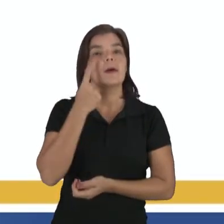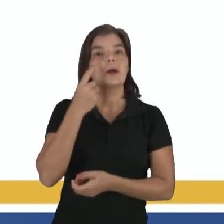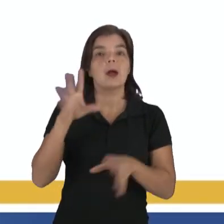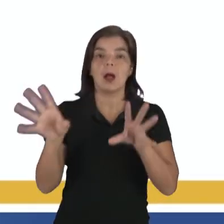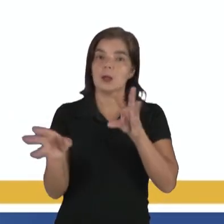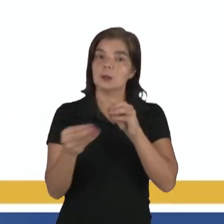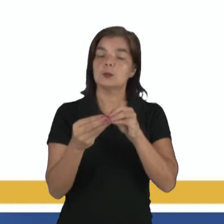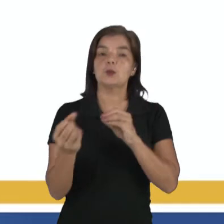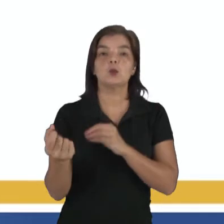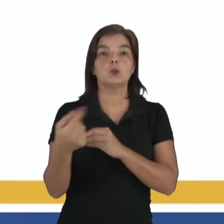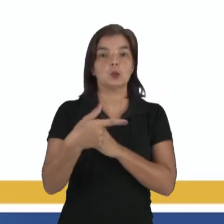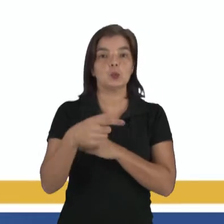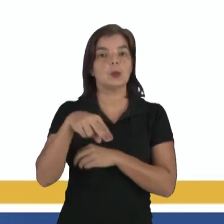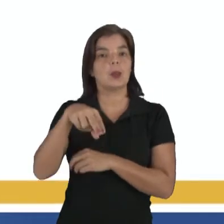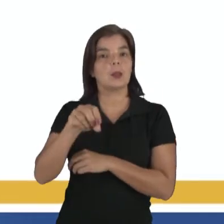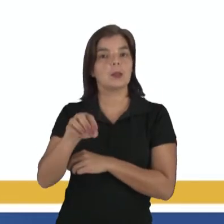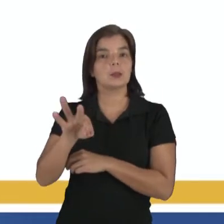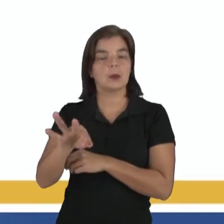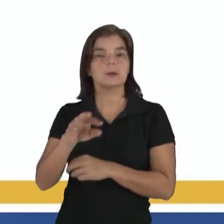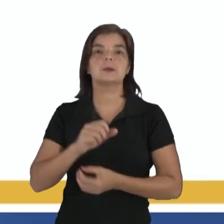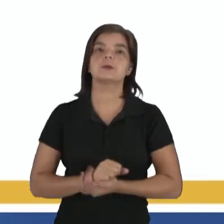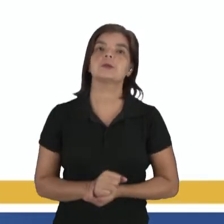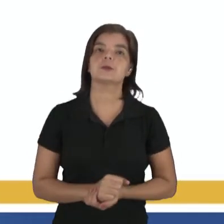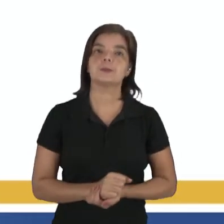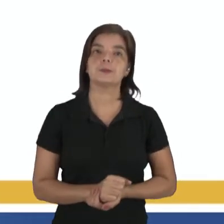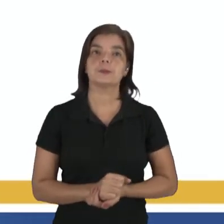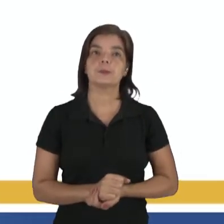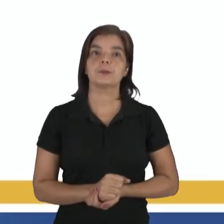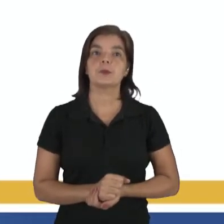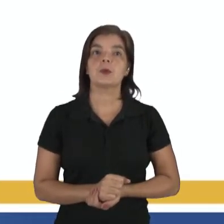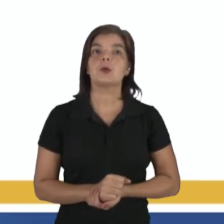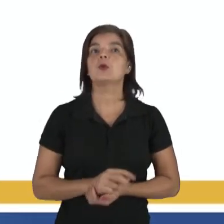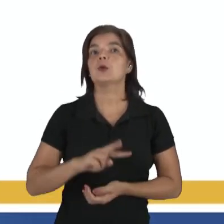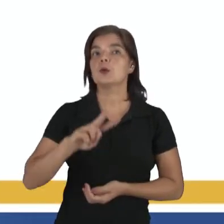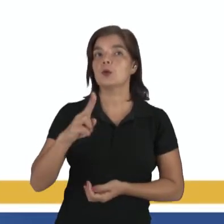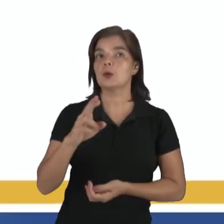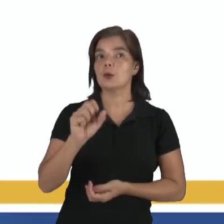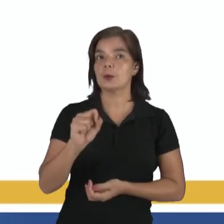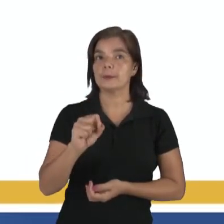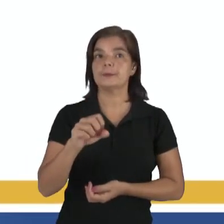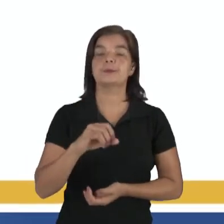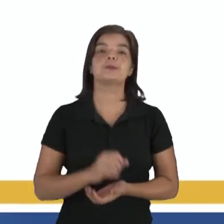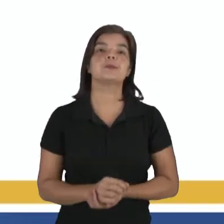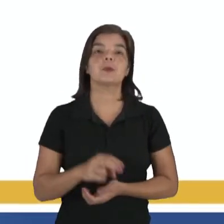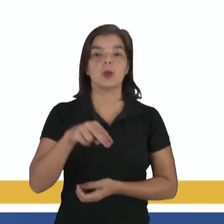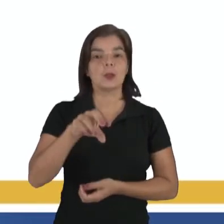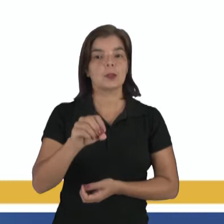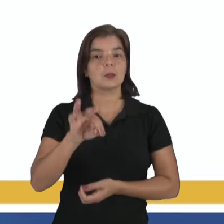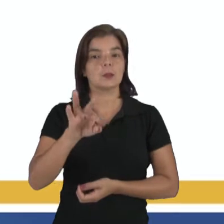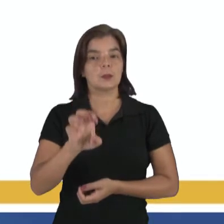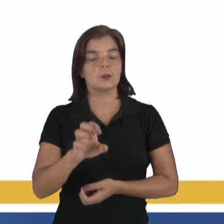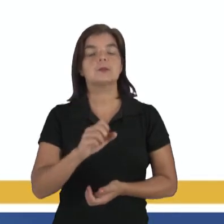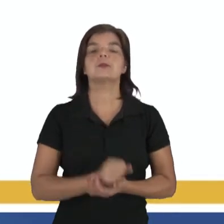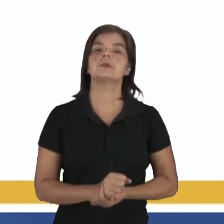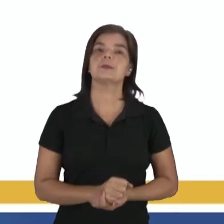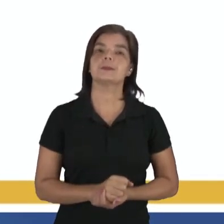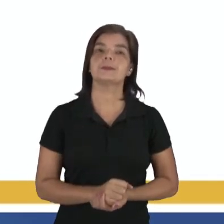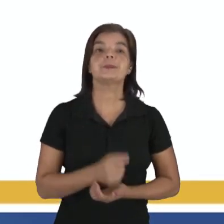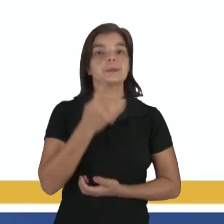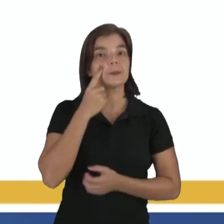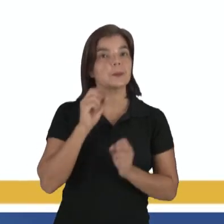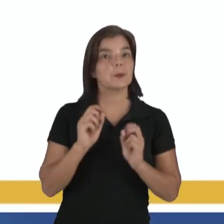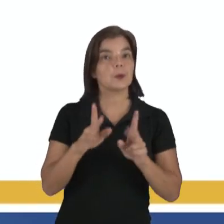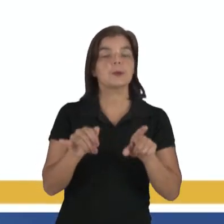as contraídas do que as que têm o not, tá? O is not fica isn't e o are not, aren't,